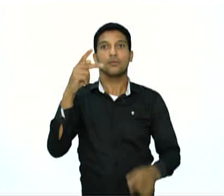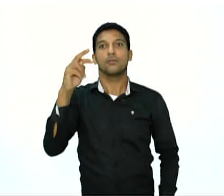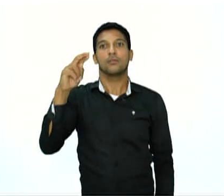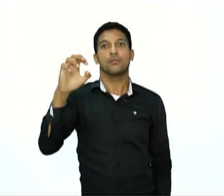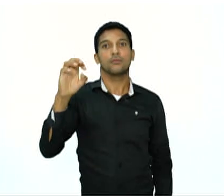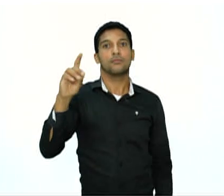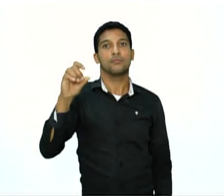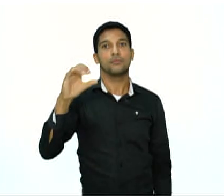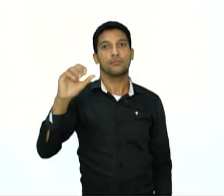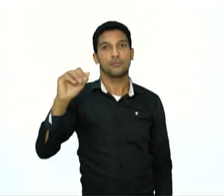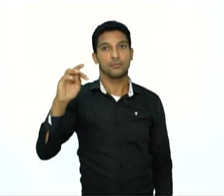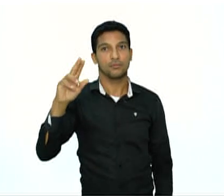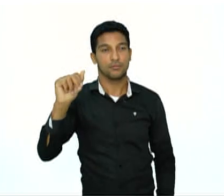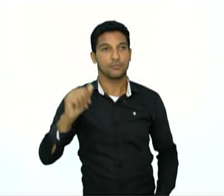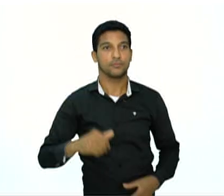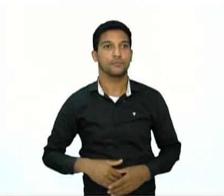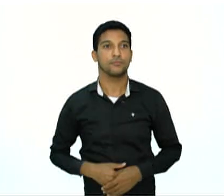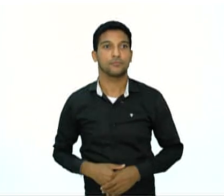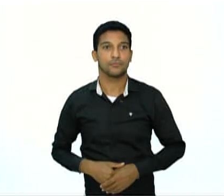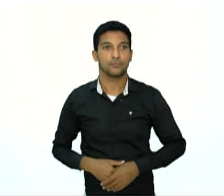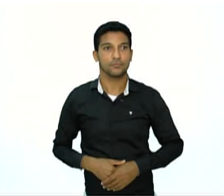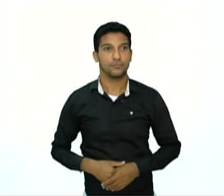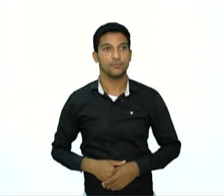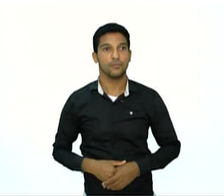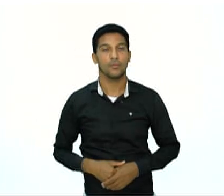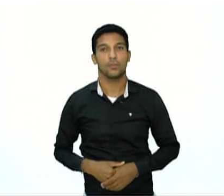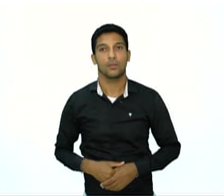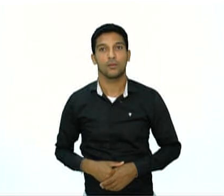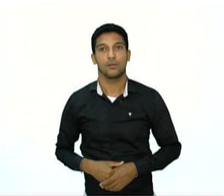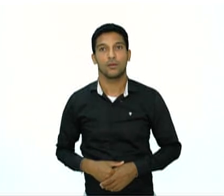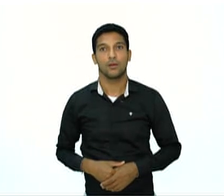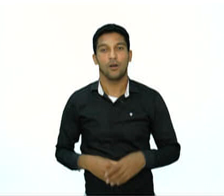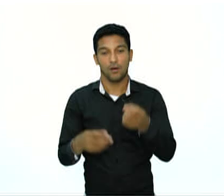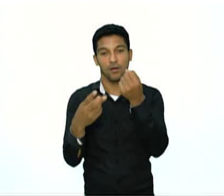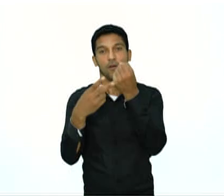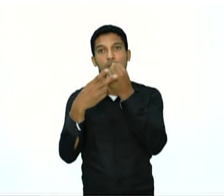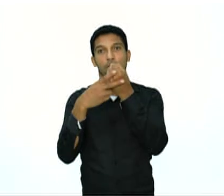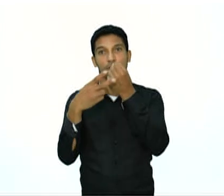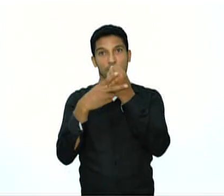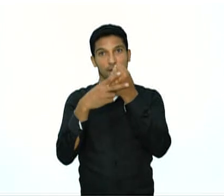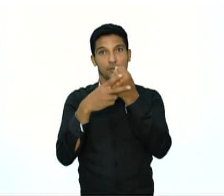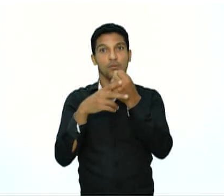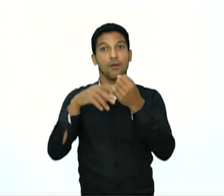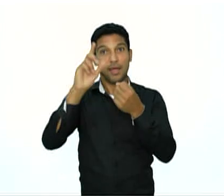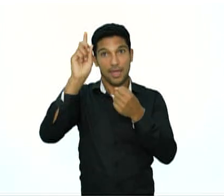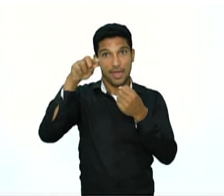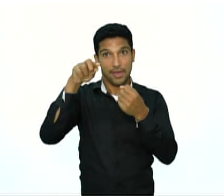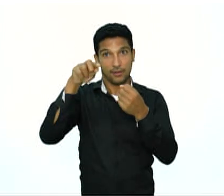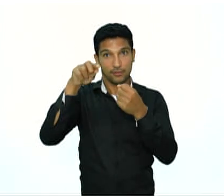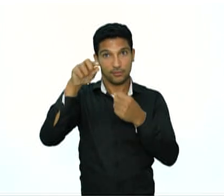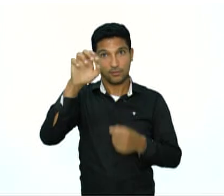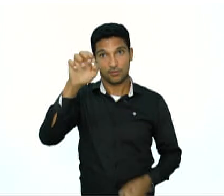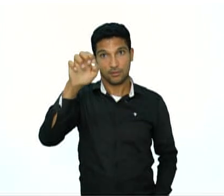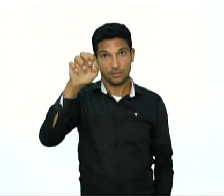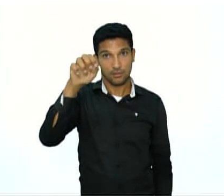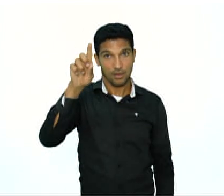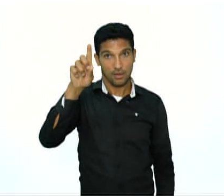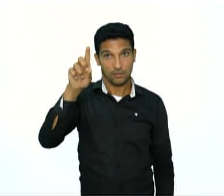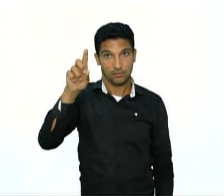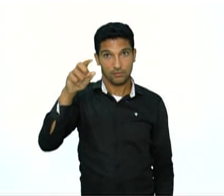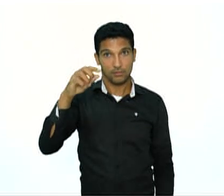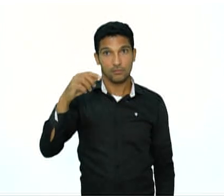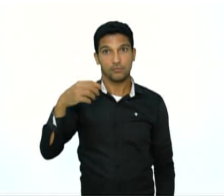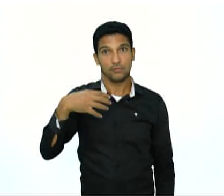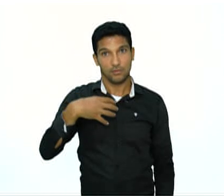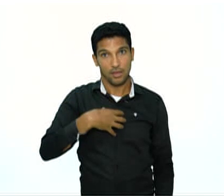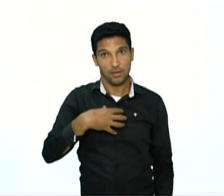as fontes. Então, olha ali, ó, quando temos a presença do verbo de estado, que no caso é o é, sabemos que vem um predicativo do